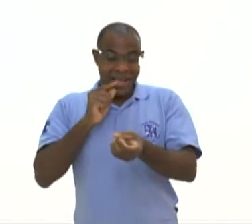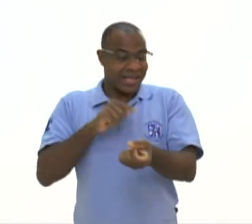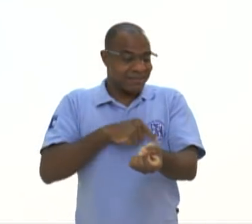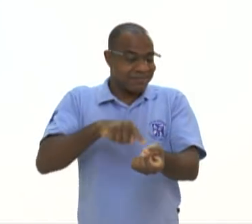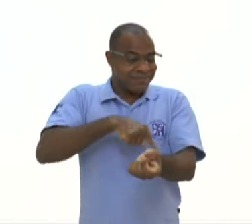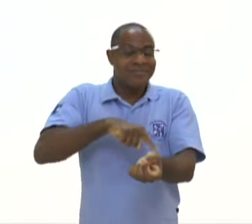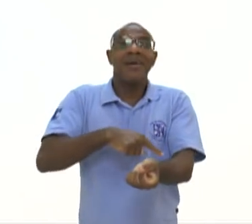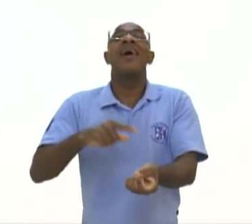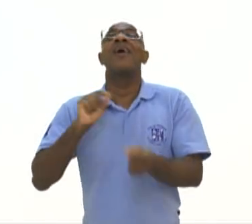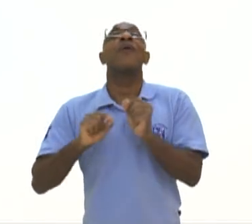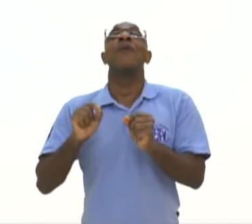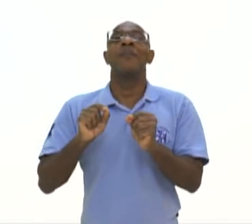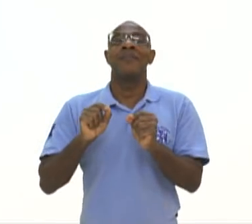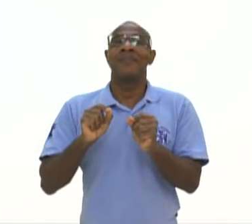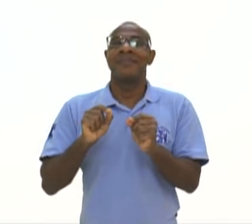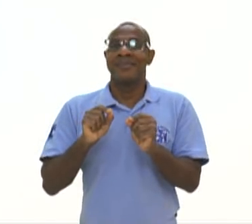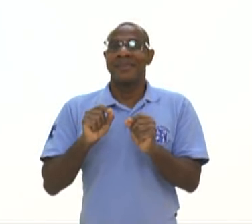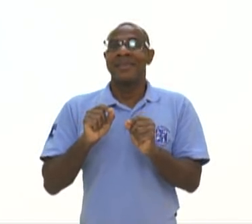tentar responder?